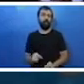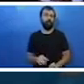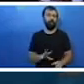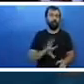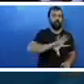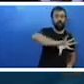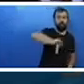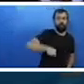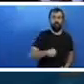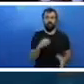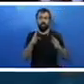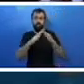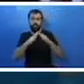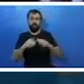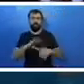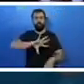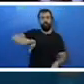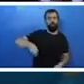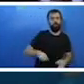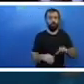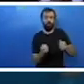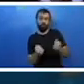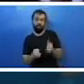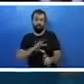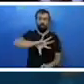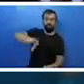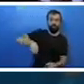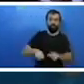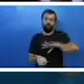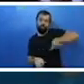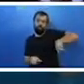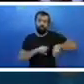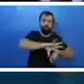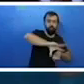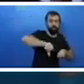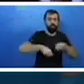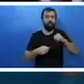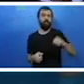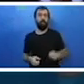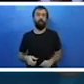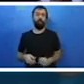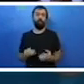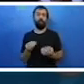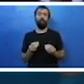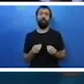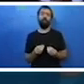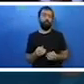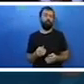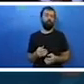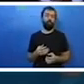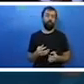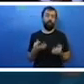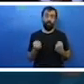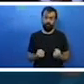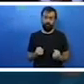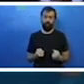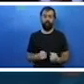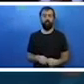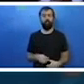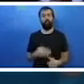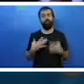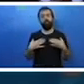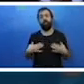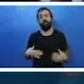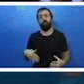Você não tem? Então me dá sua televisão, me dá seu carro, me dá sua casa. Como que eles iam aceitar isso? Calados,